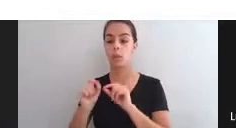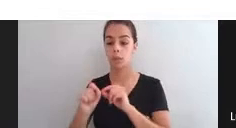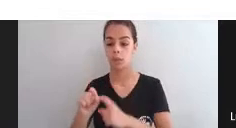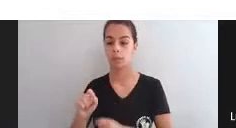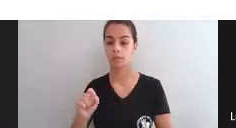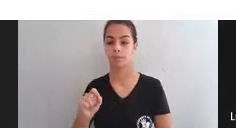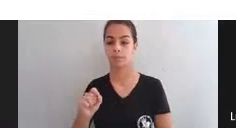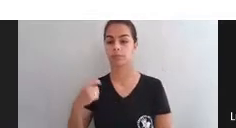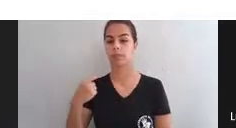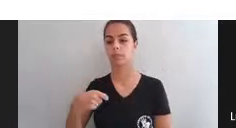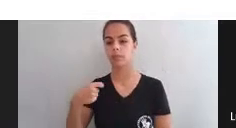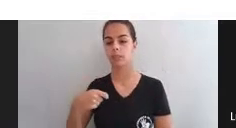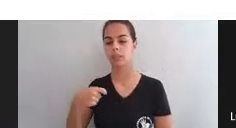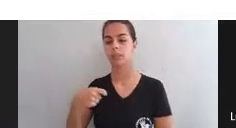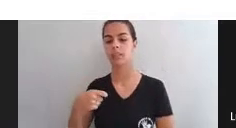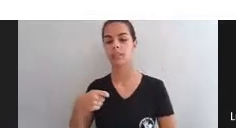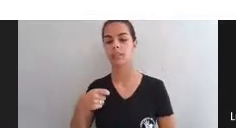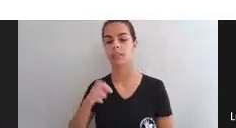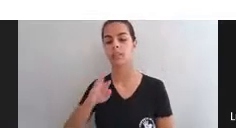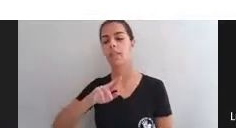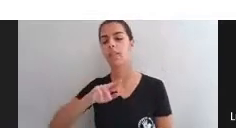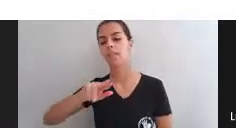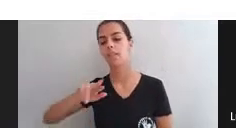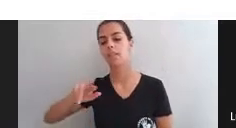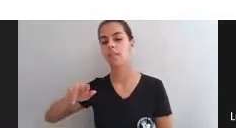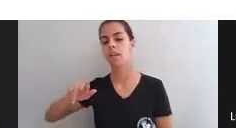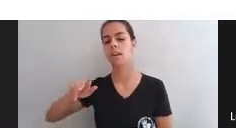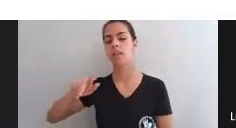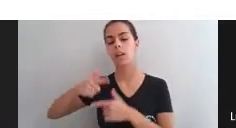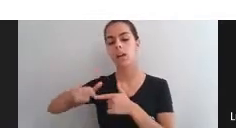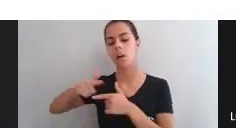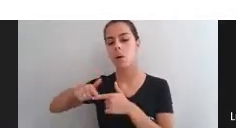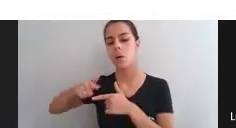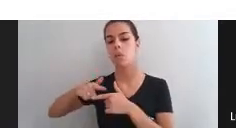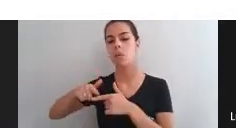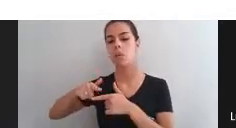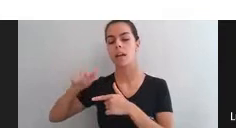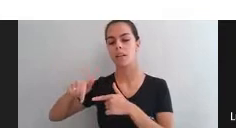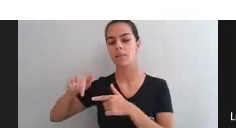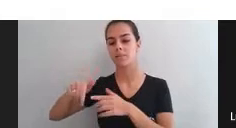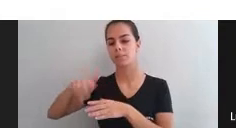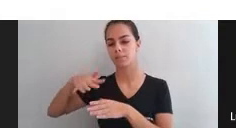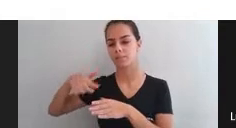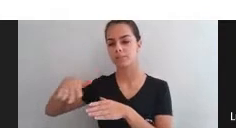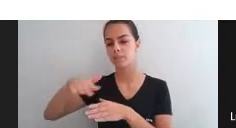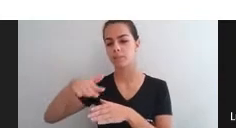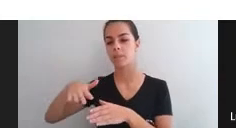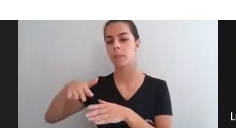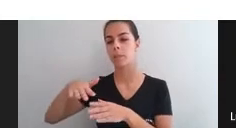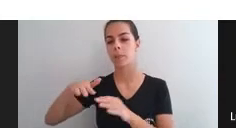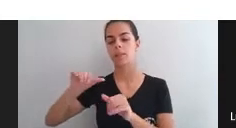fazer várias medidas naquele reservatório térmico, em que a gente ia